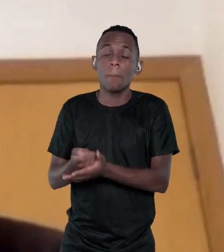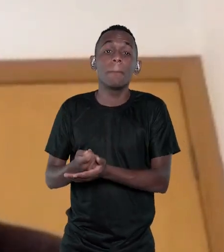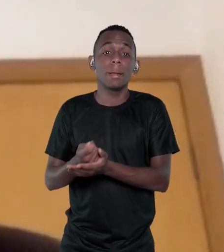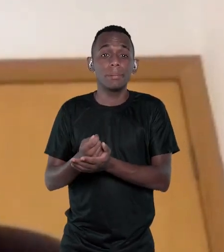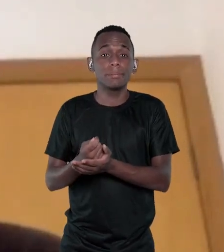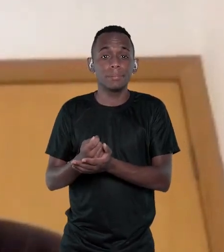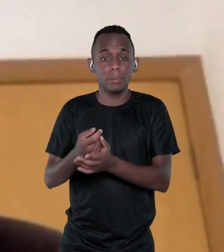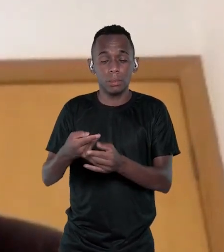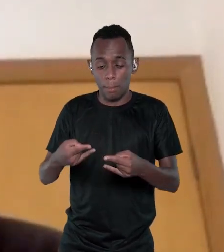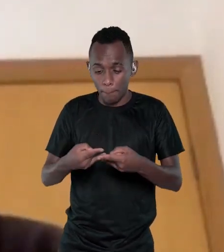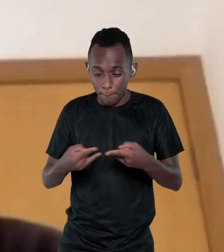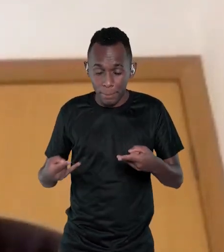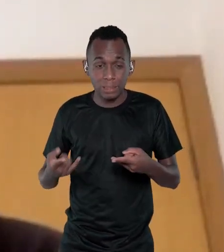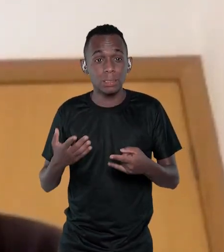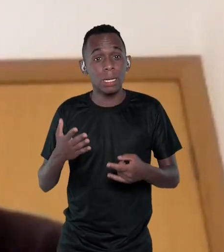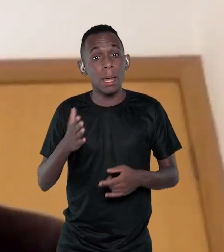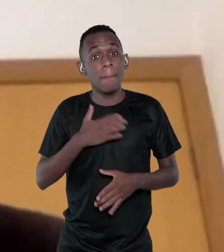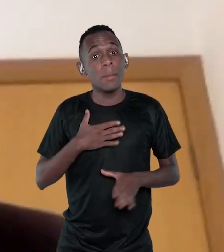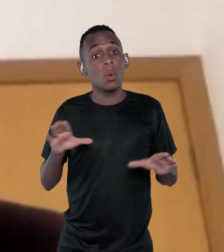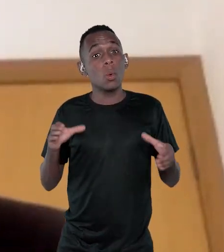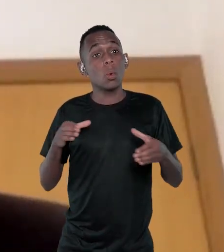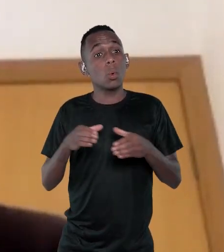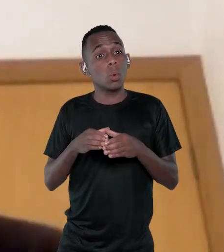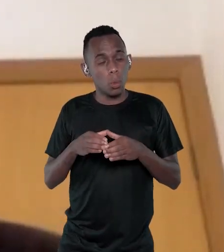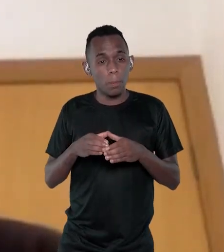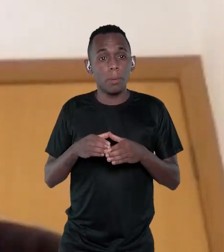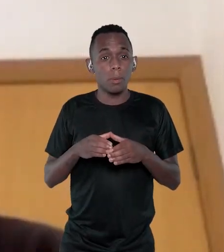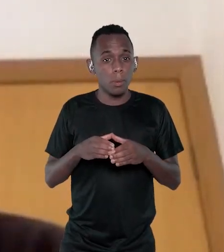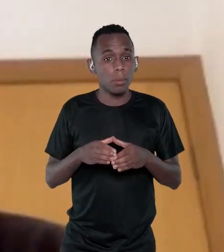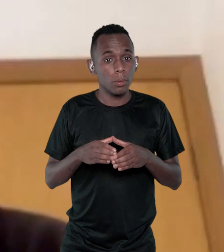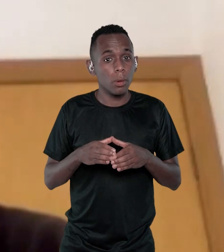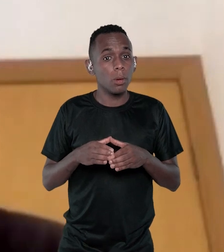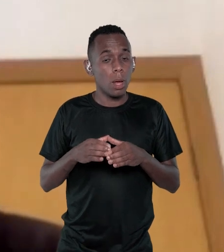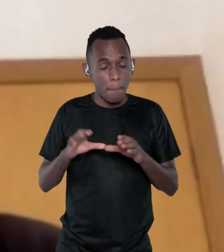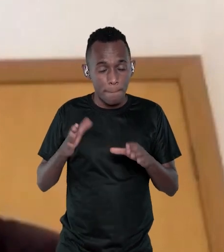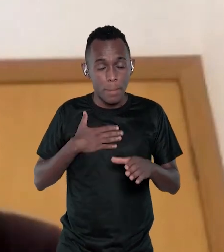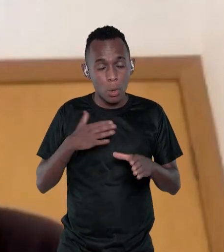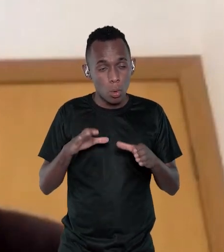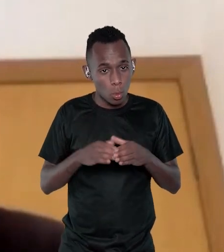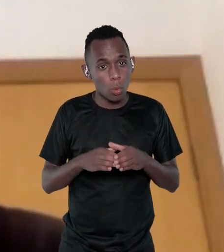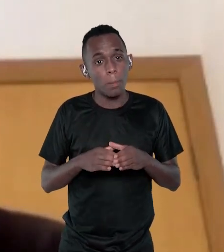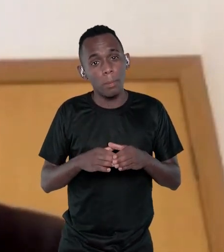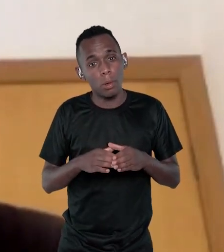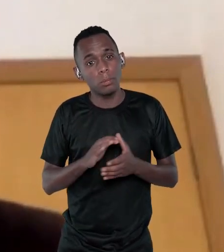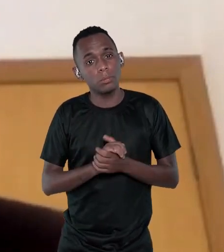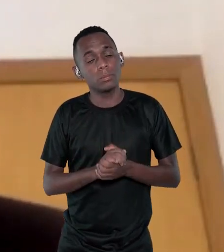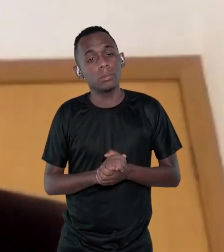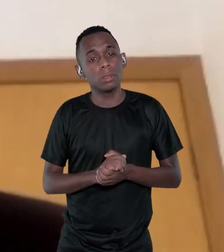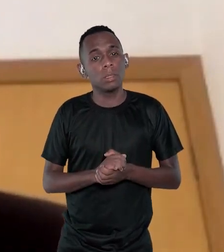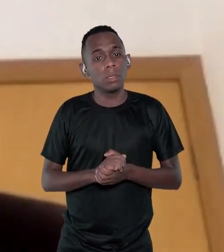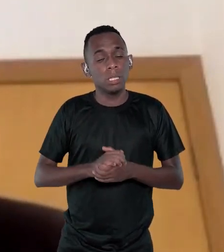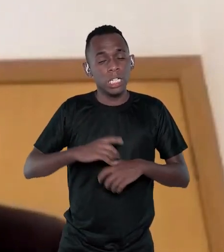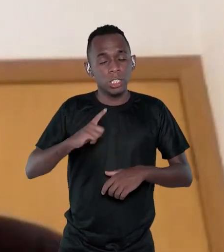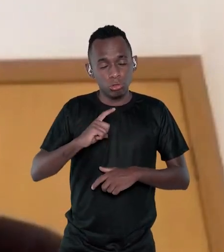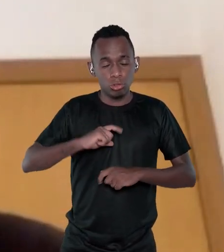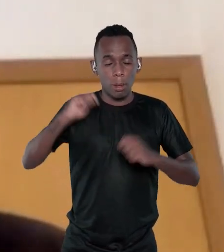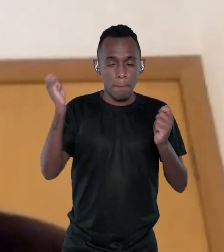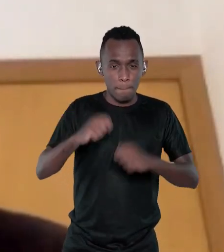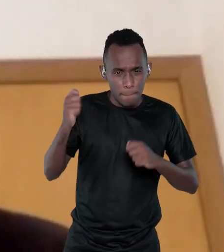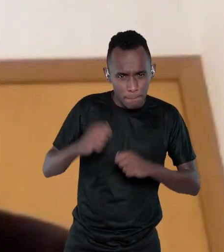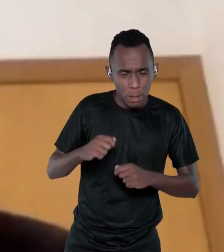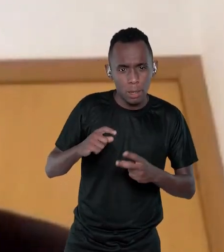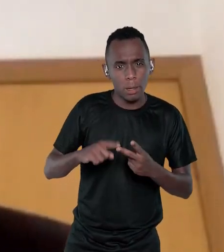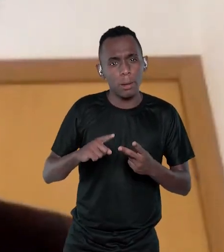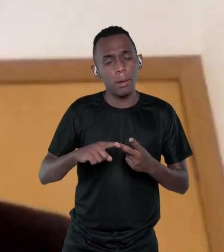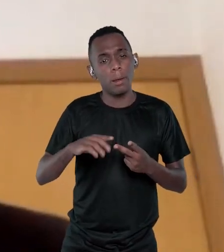das férias e comprei a passagem para a minha banda, para a banda que ia defender a música, que